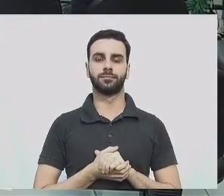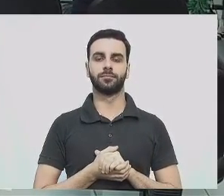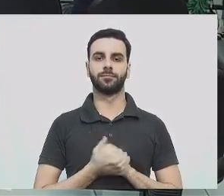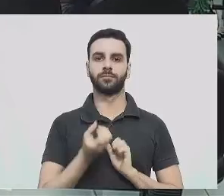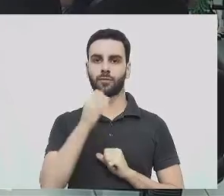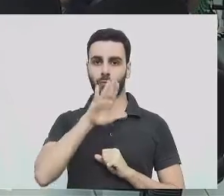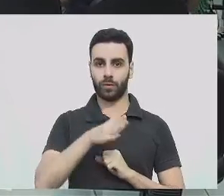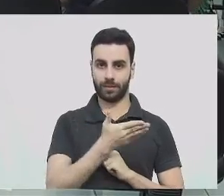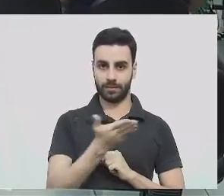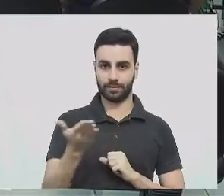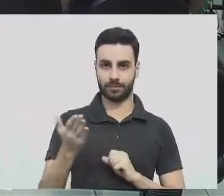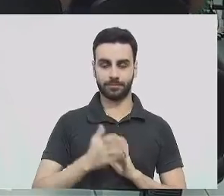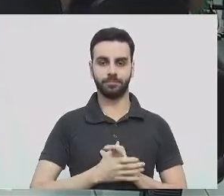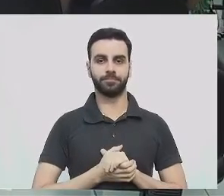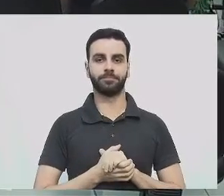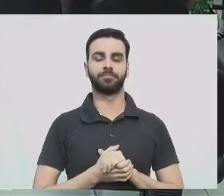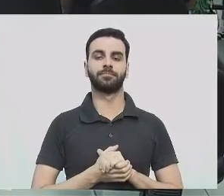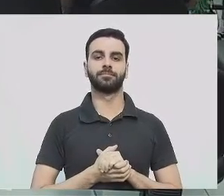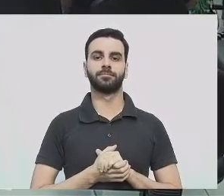Boa tarde.